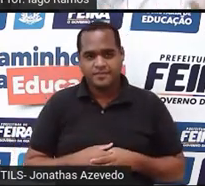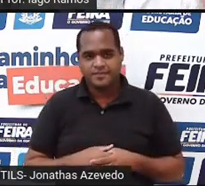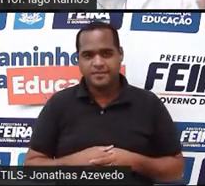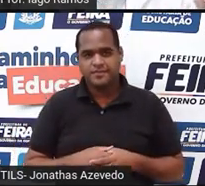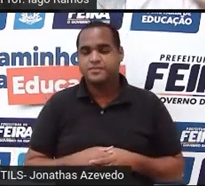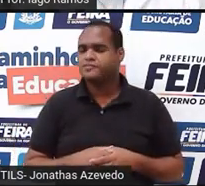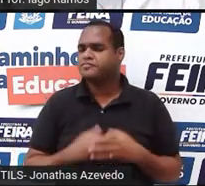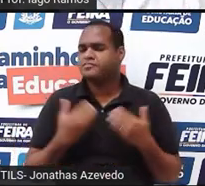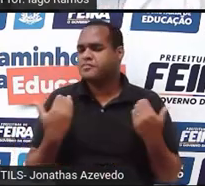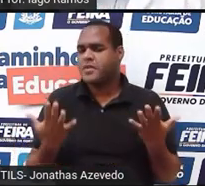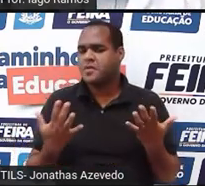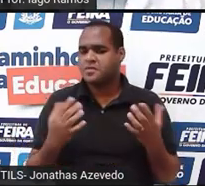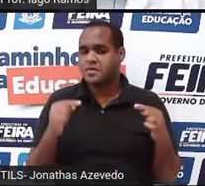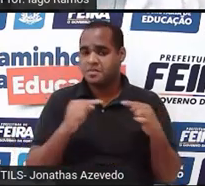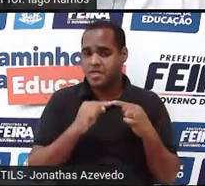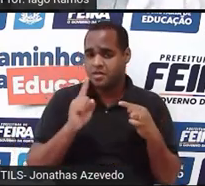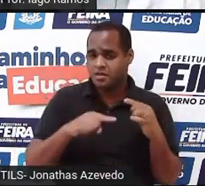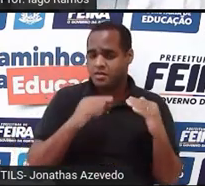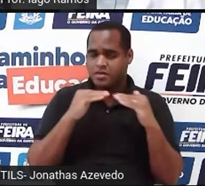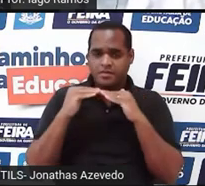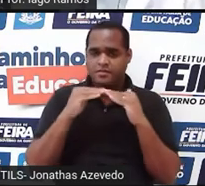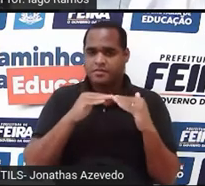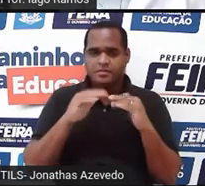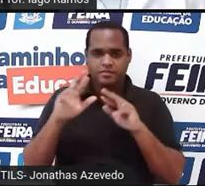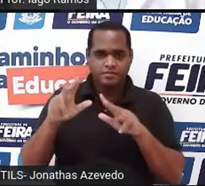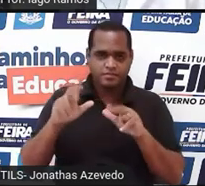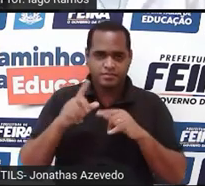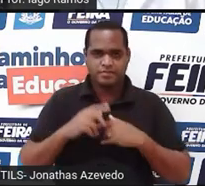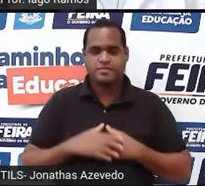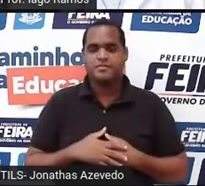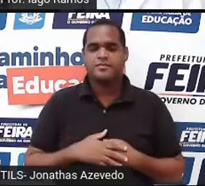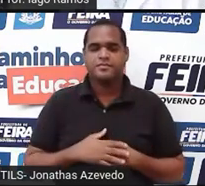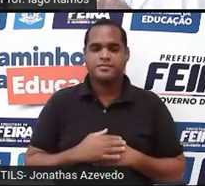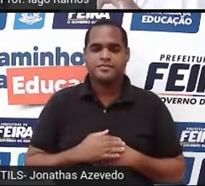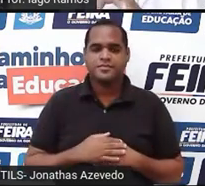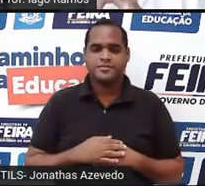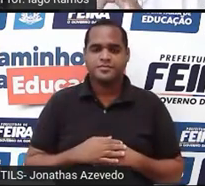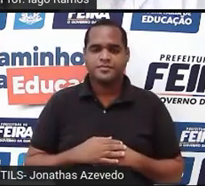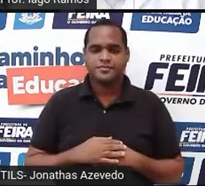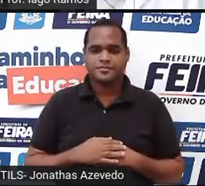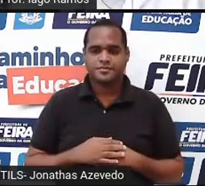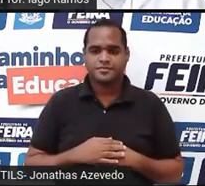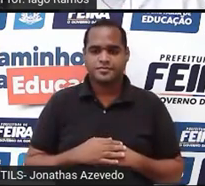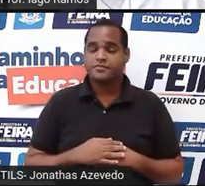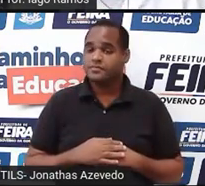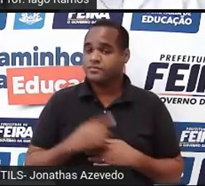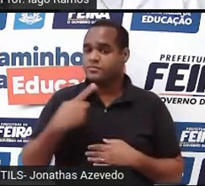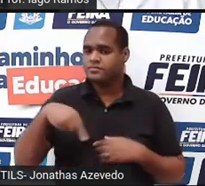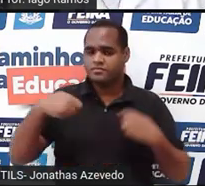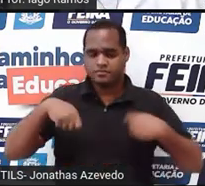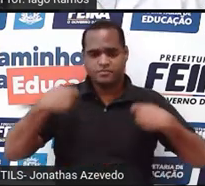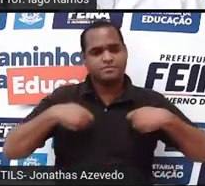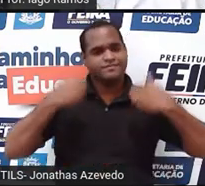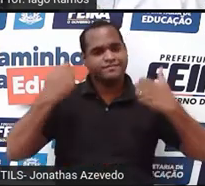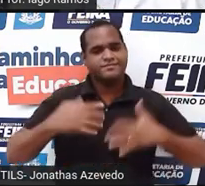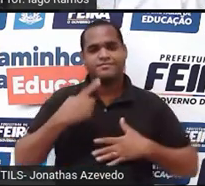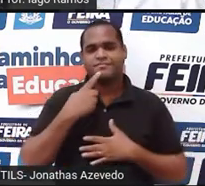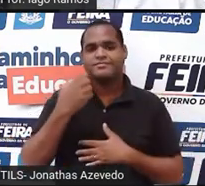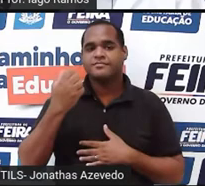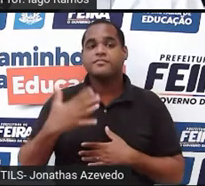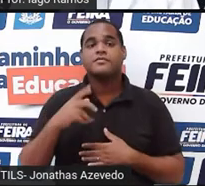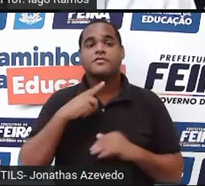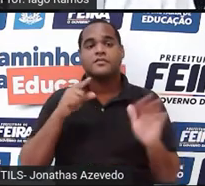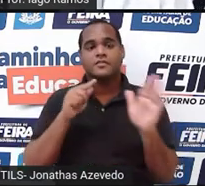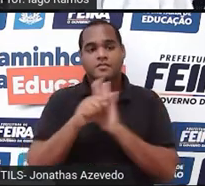que é isso são ou não são proporcionais olha só e a gente precisa dizer para